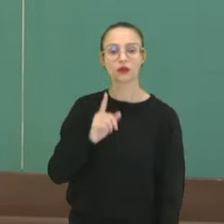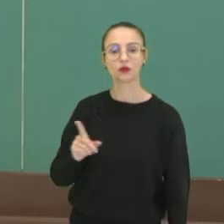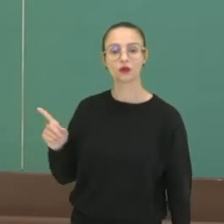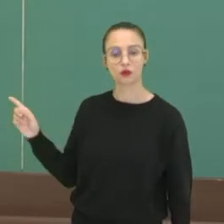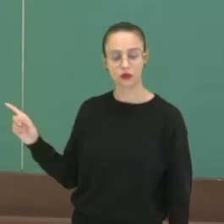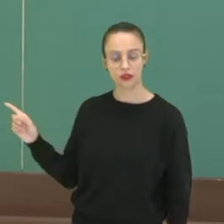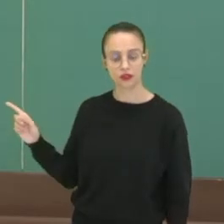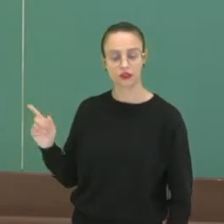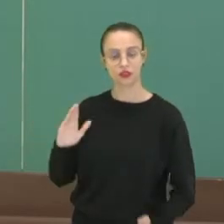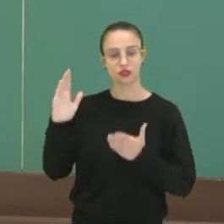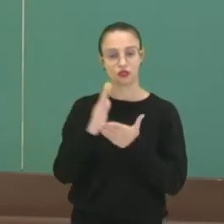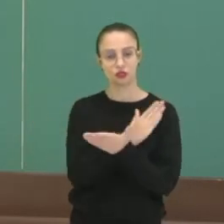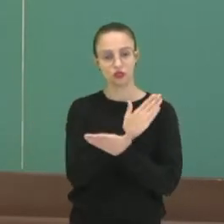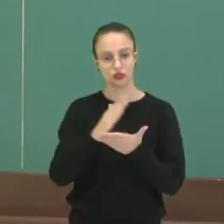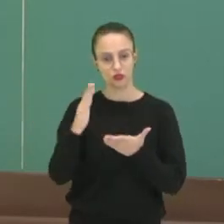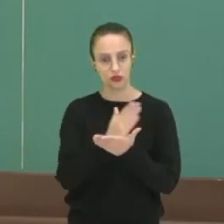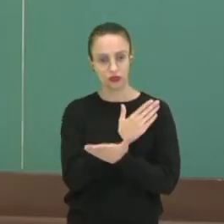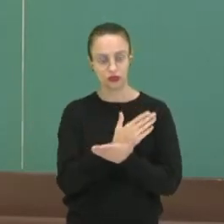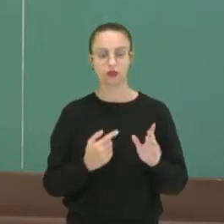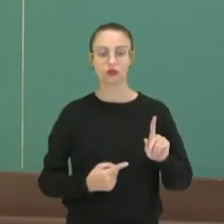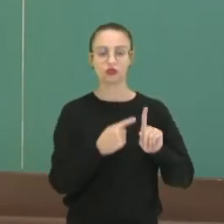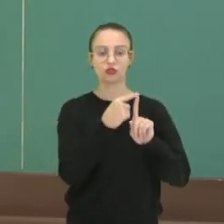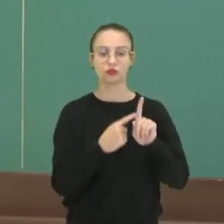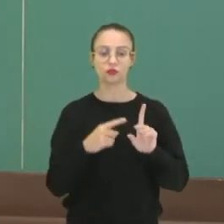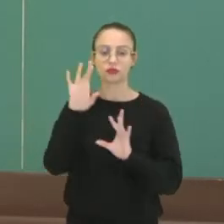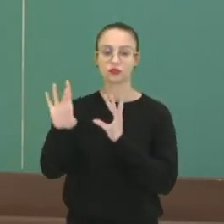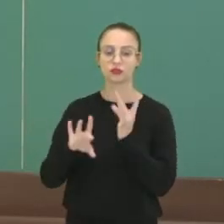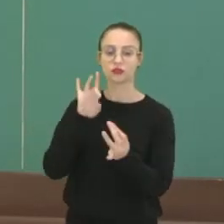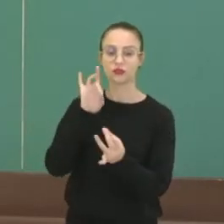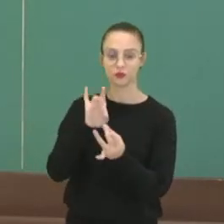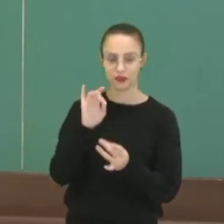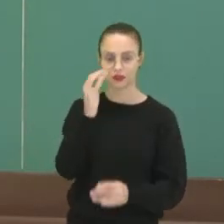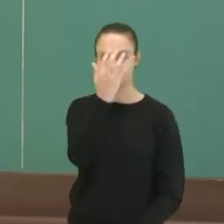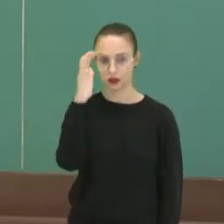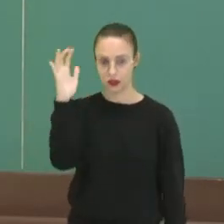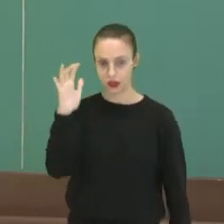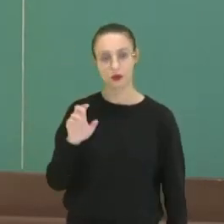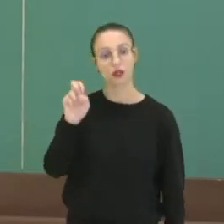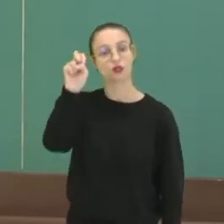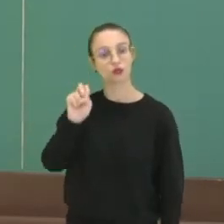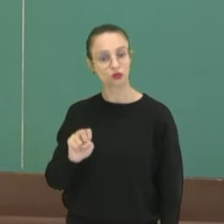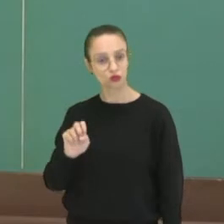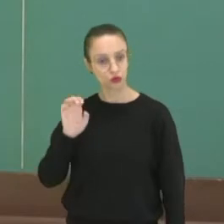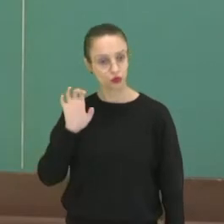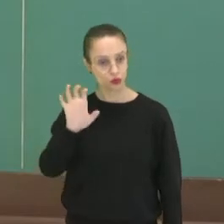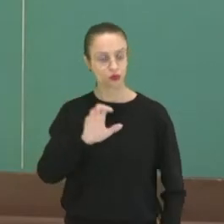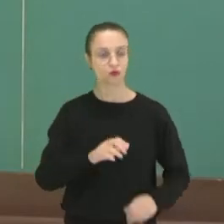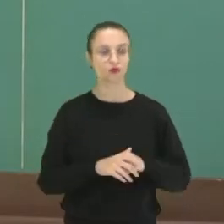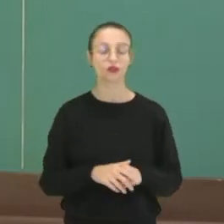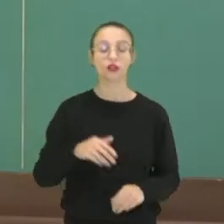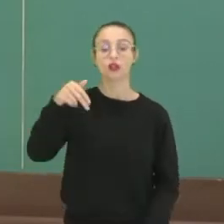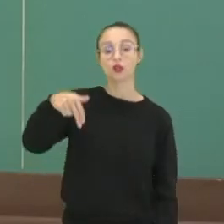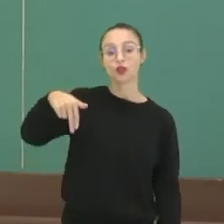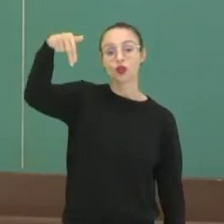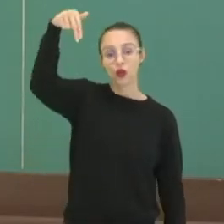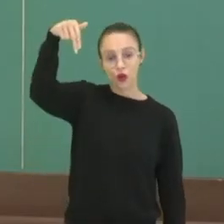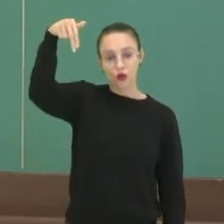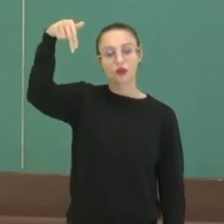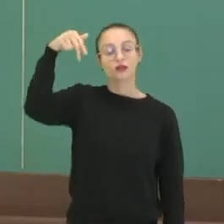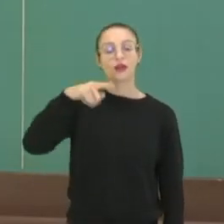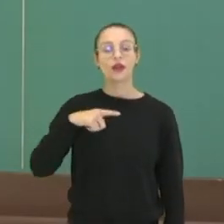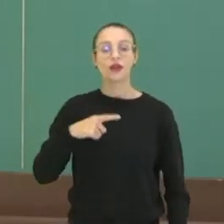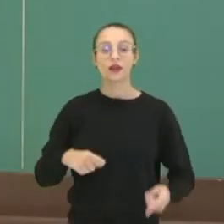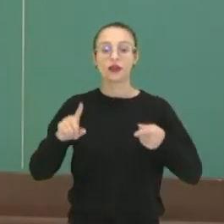essa divisão de tipos específicos de clima na região sul. Então nós vamos ter lá na porção norte o tropical